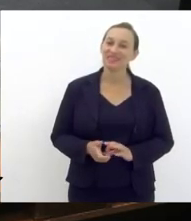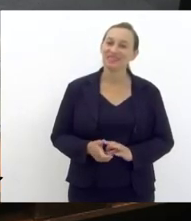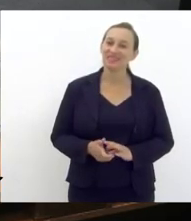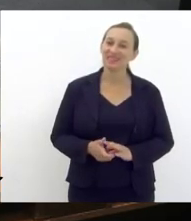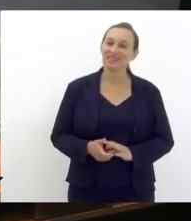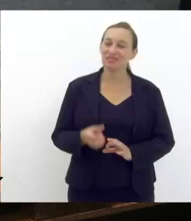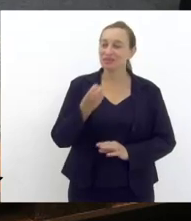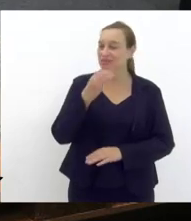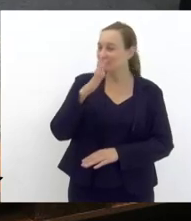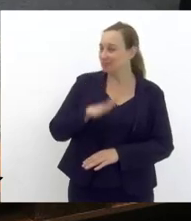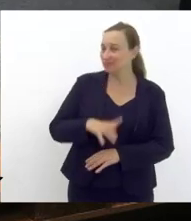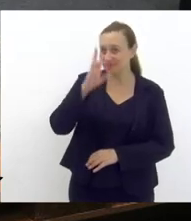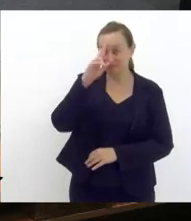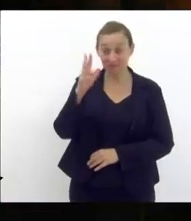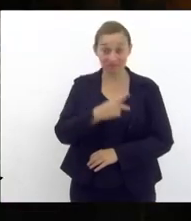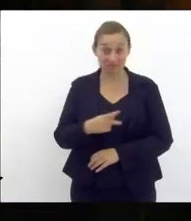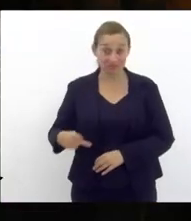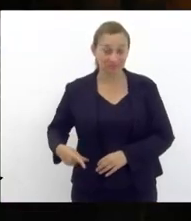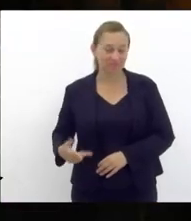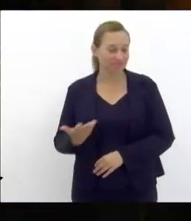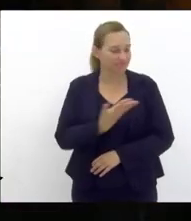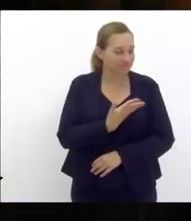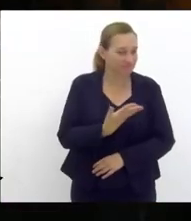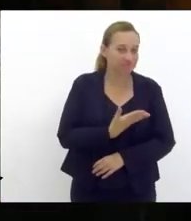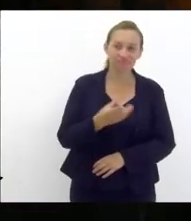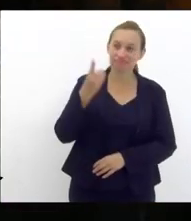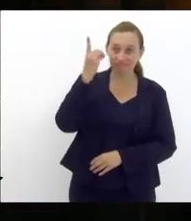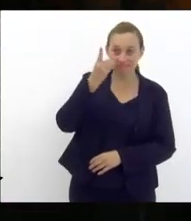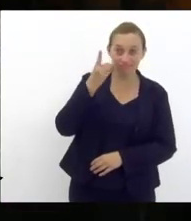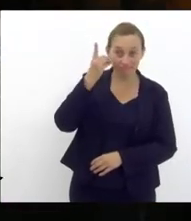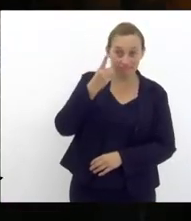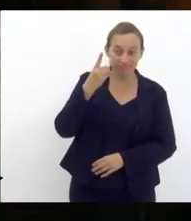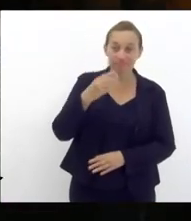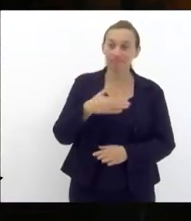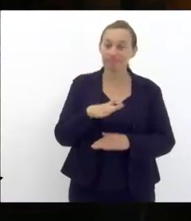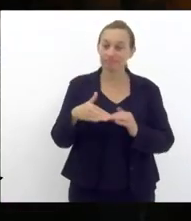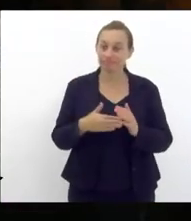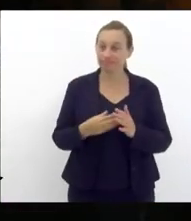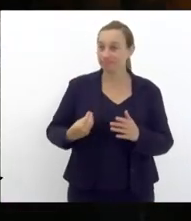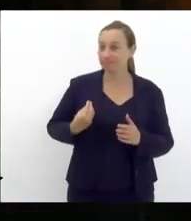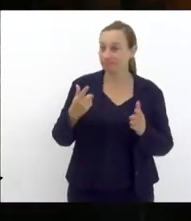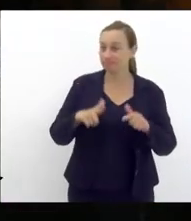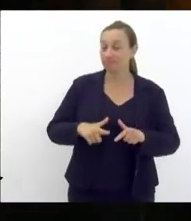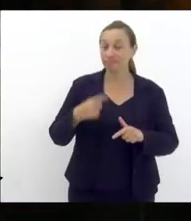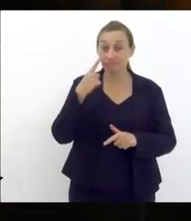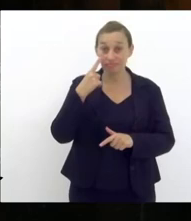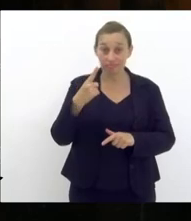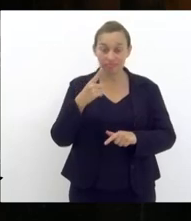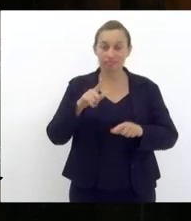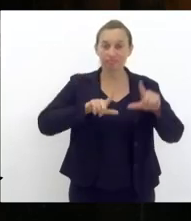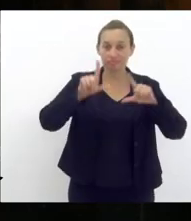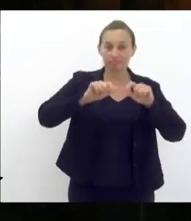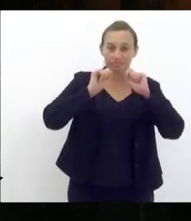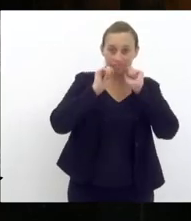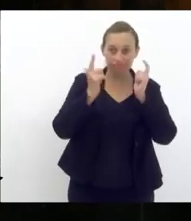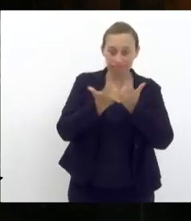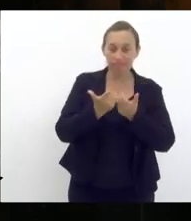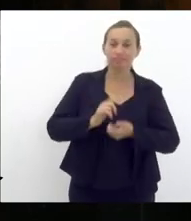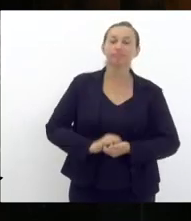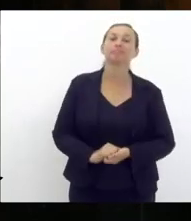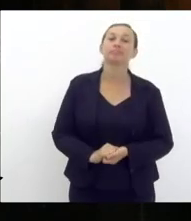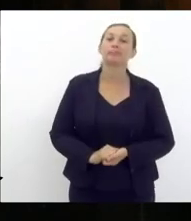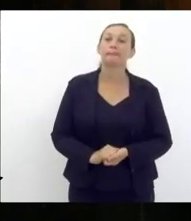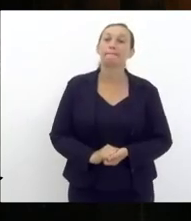Boa tarde Presidente novos colegas parlamentares público presente e que nos assiste pela TV alerj